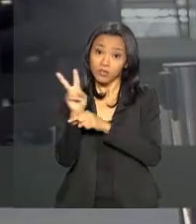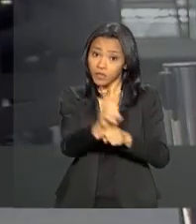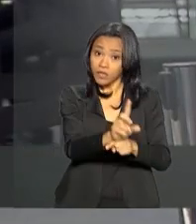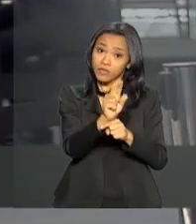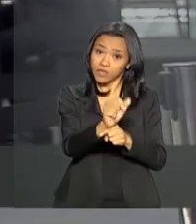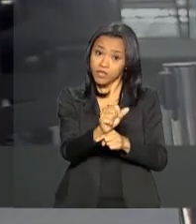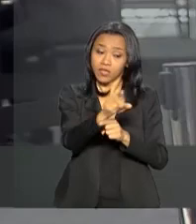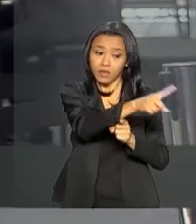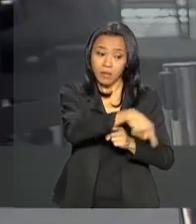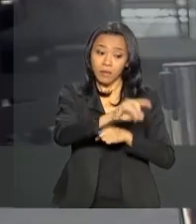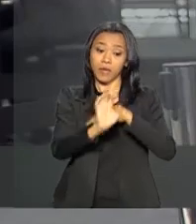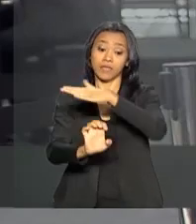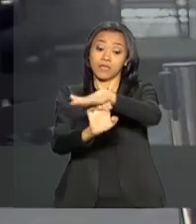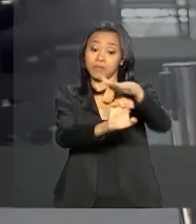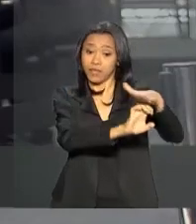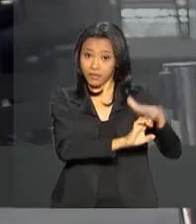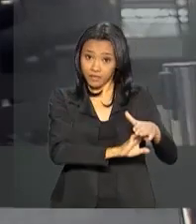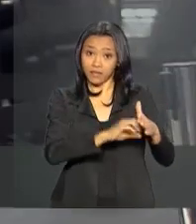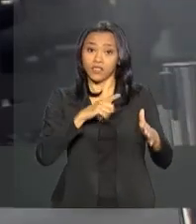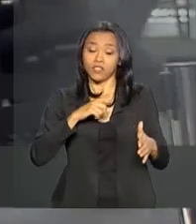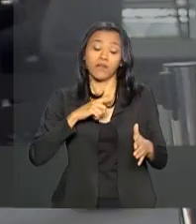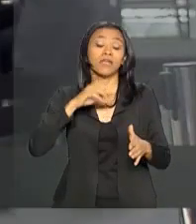para empresas que investirem pelo menos